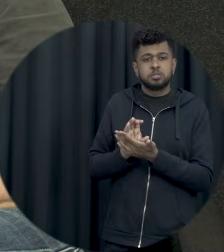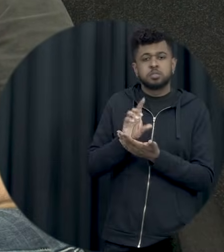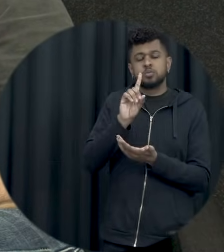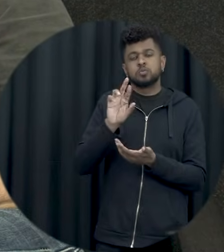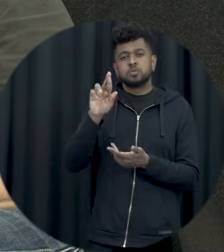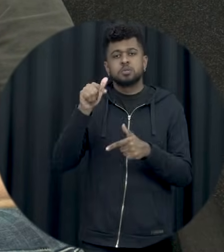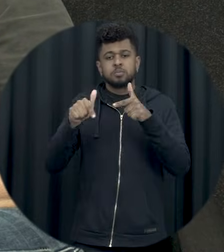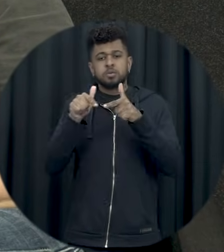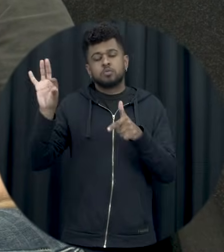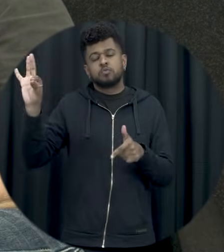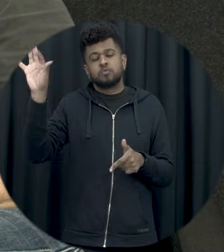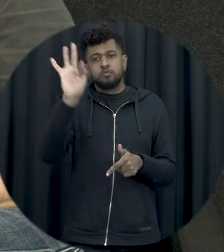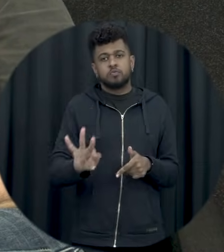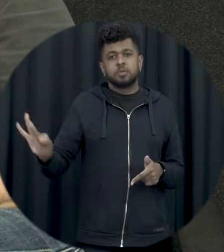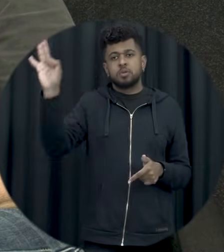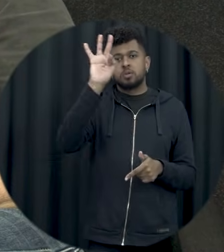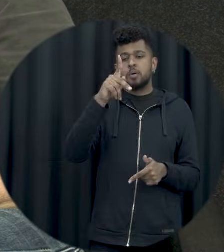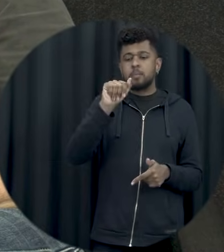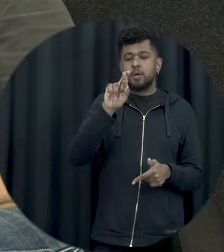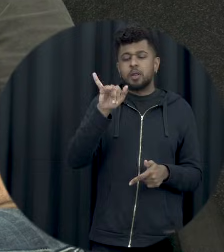Paraíba como professor orientador